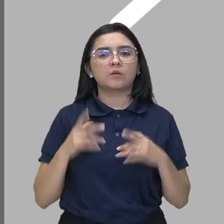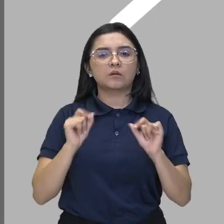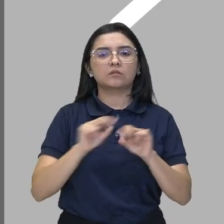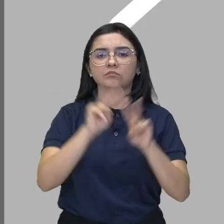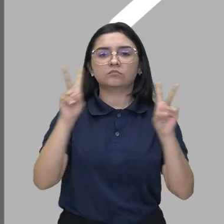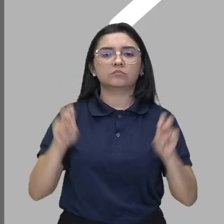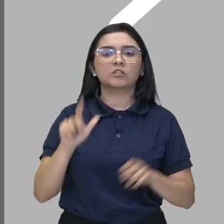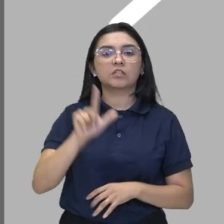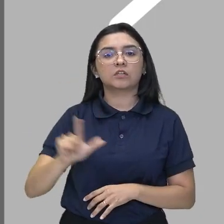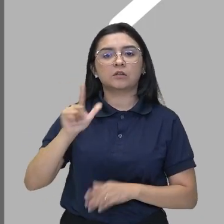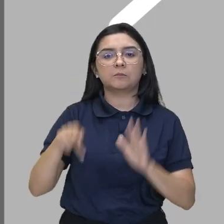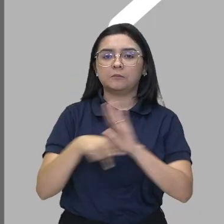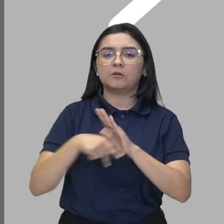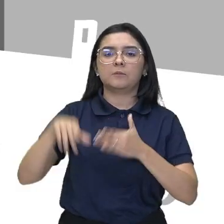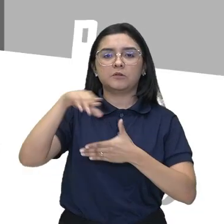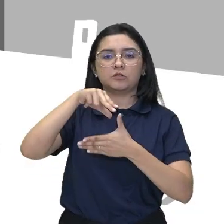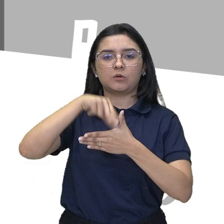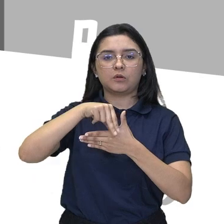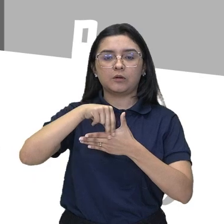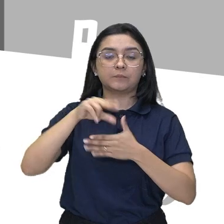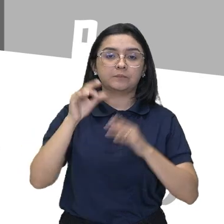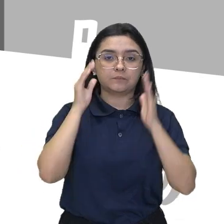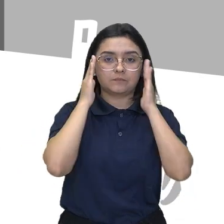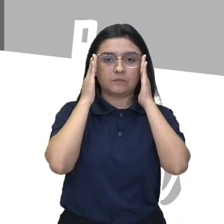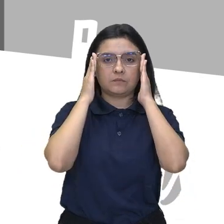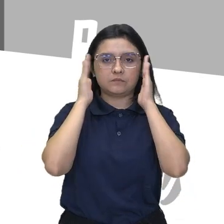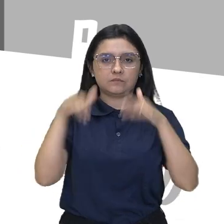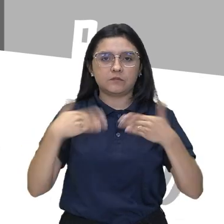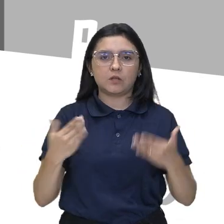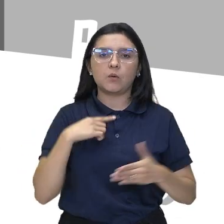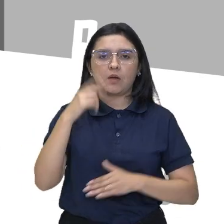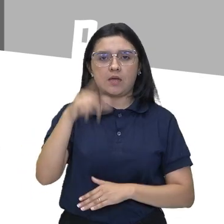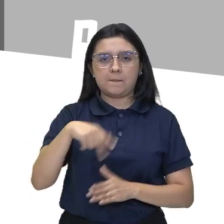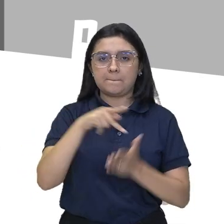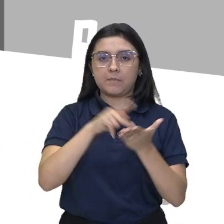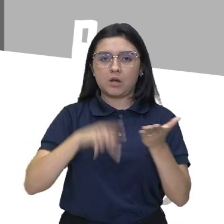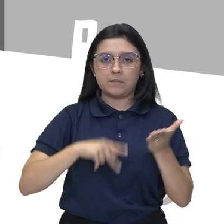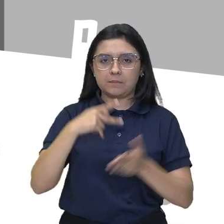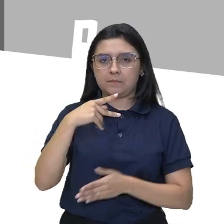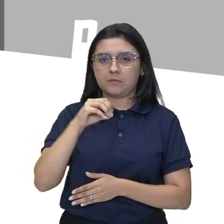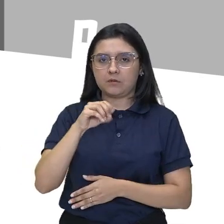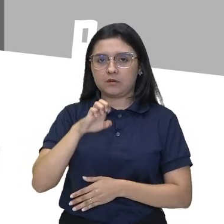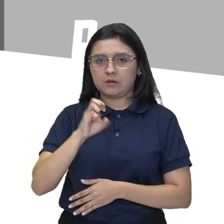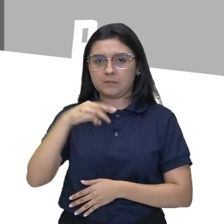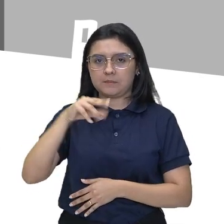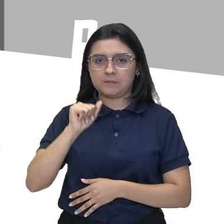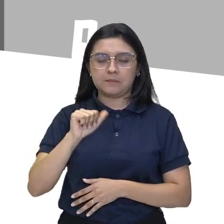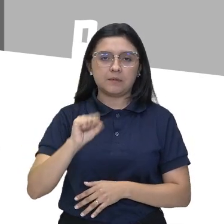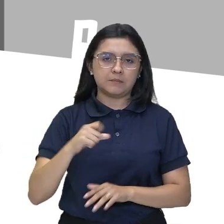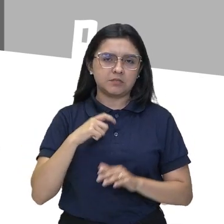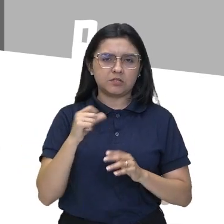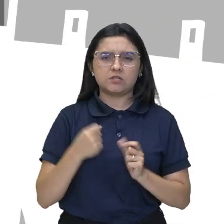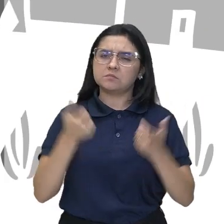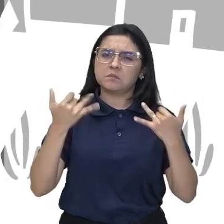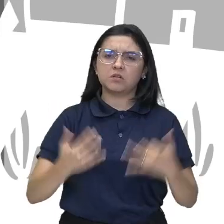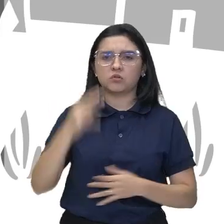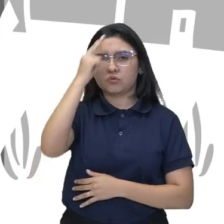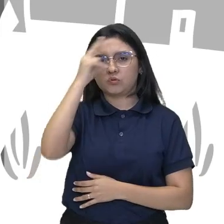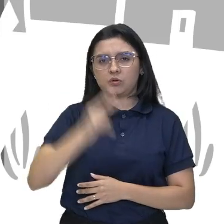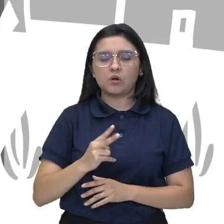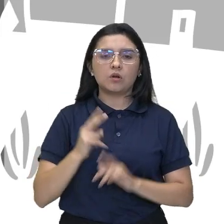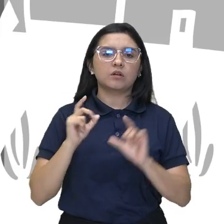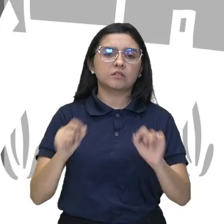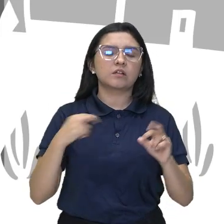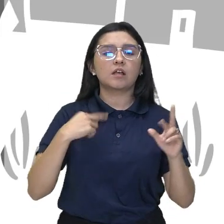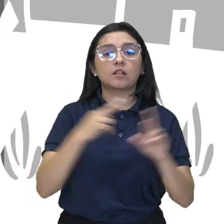a literatura de cordel. São poemas, isso mesmo, poemas que contam para nós histórias que estão aí